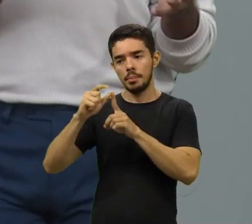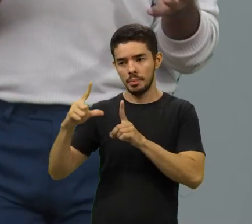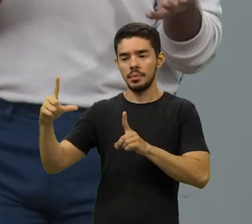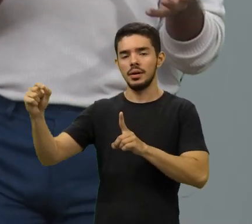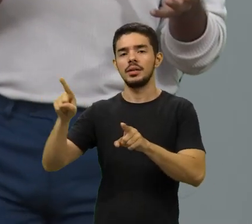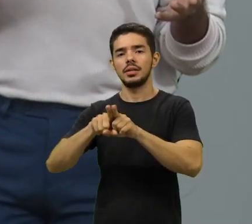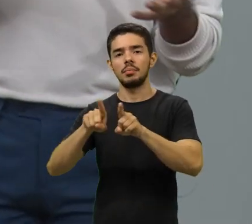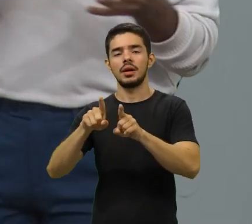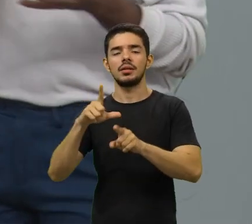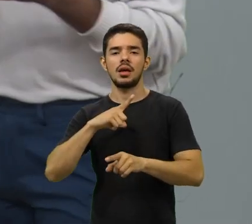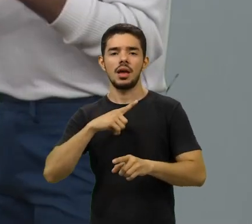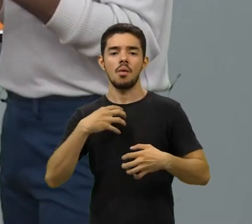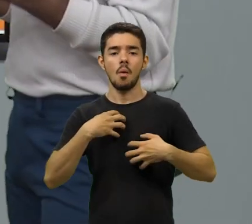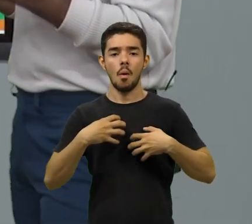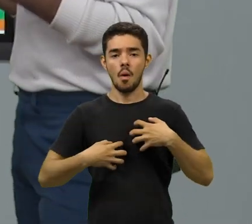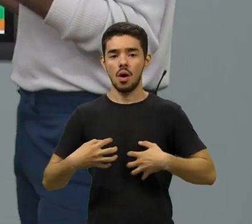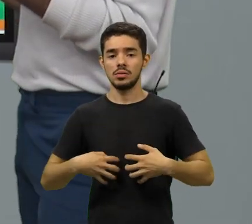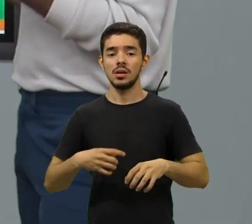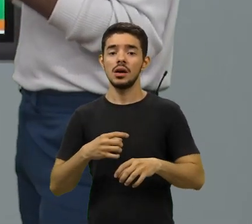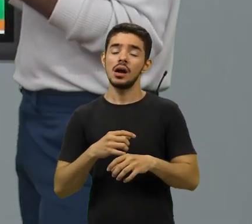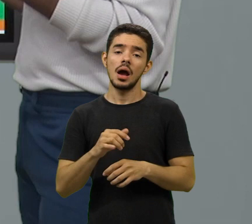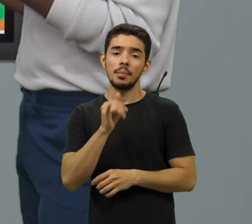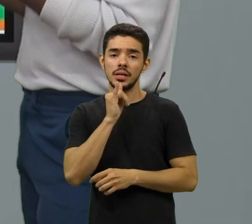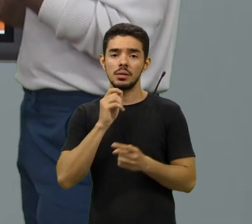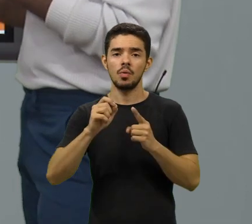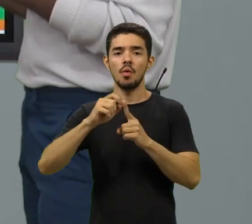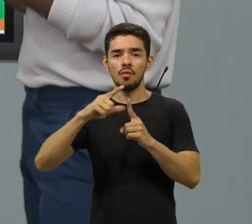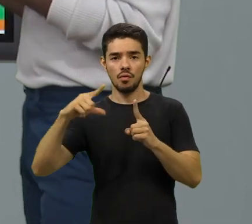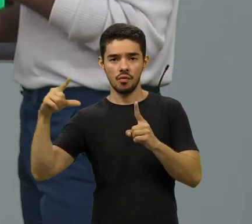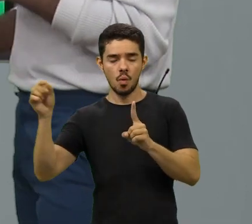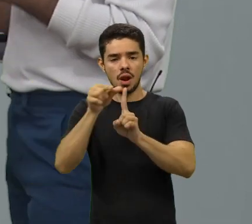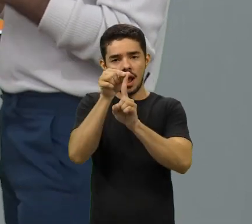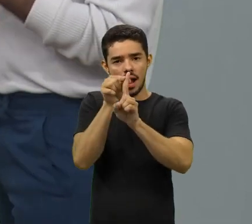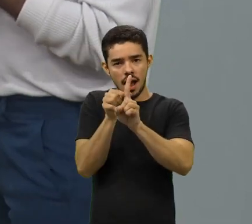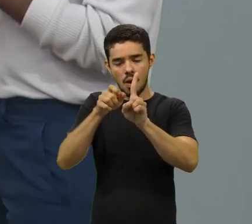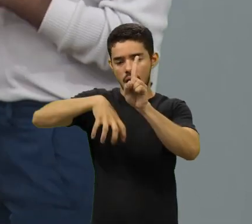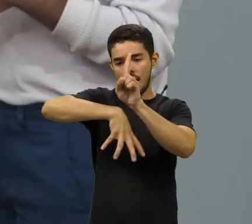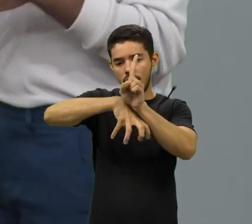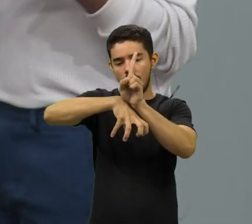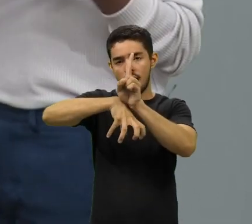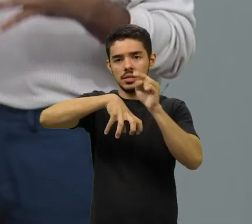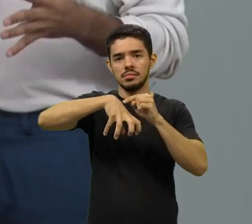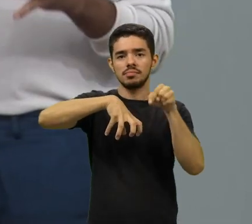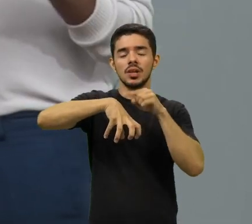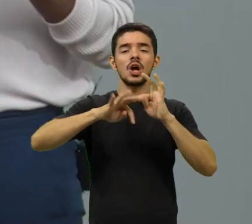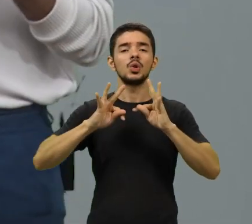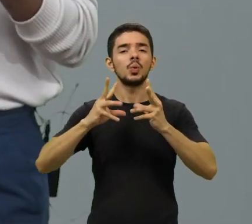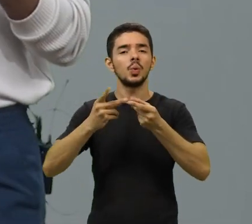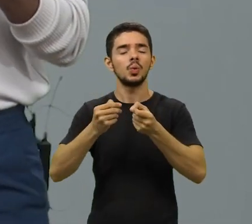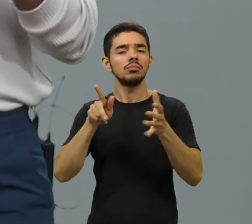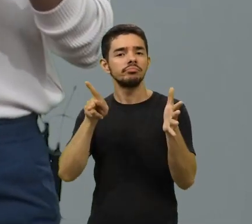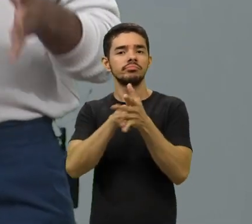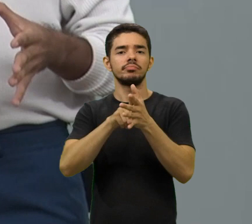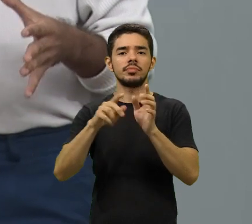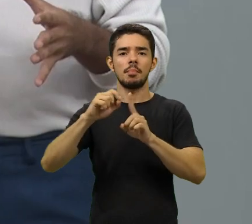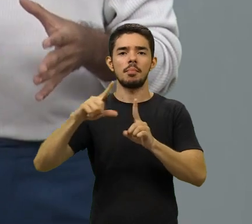possuem órgãos. E aí é o caso de alguns órgãos que nós vamos ver, como folhas, caules, raízes. São órgãos que estão